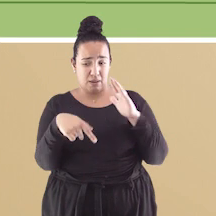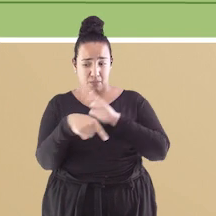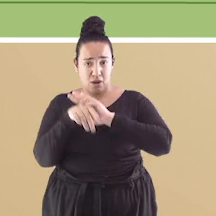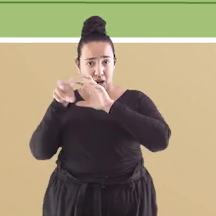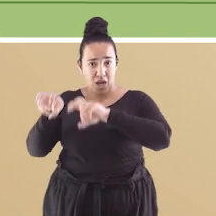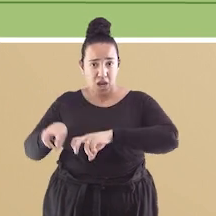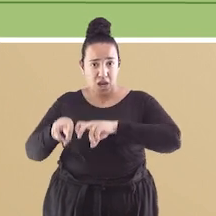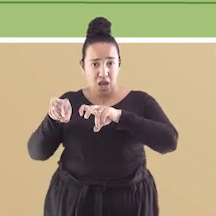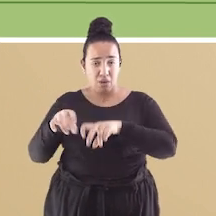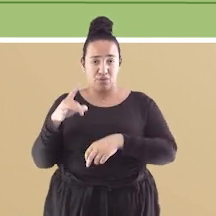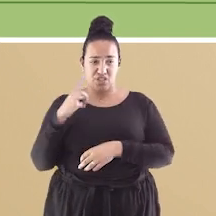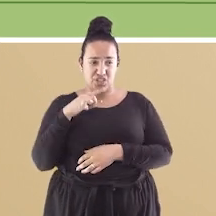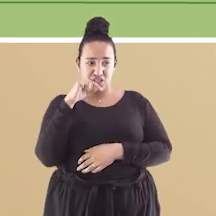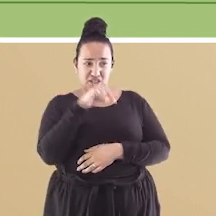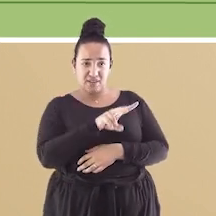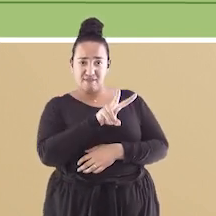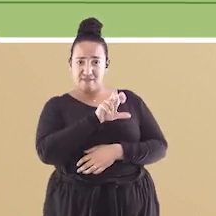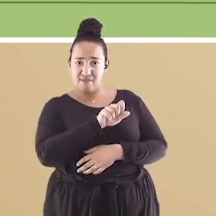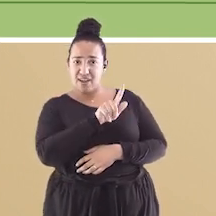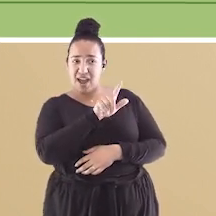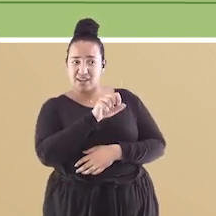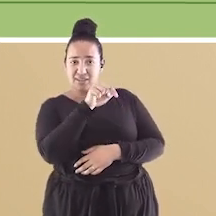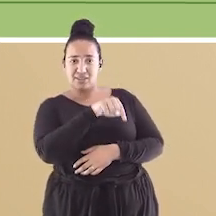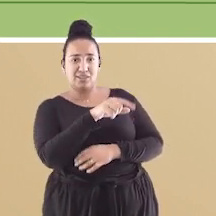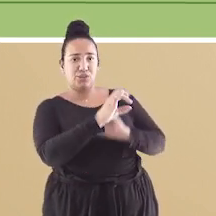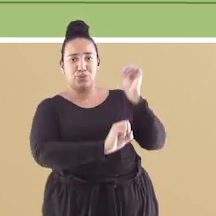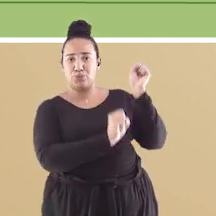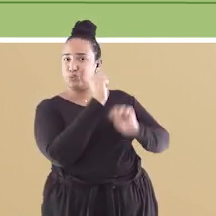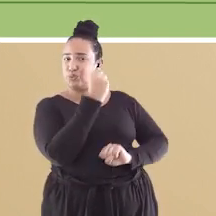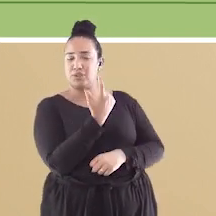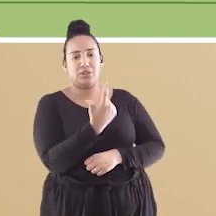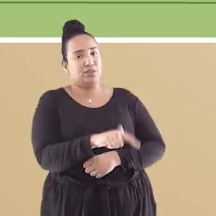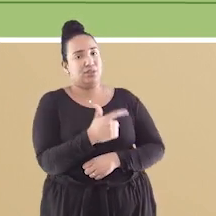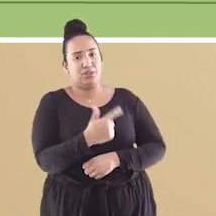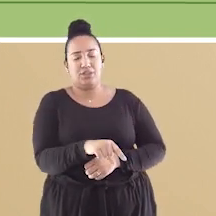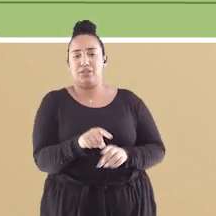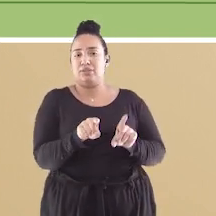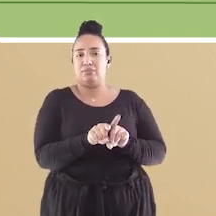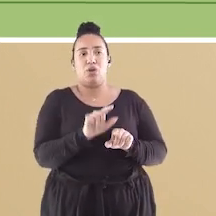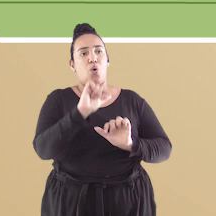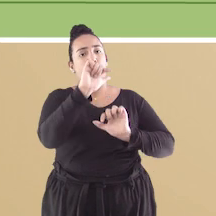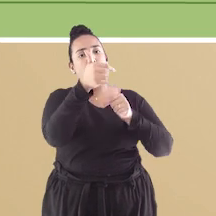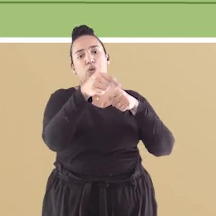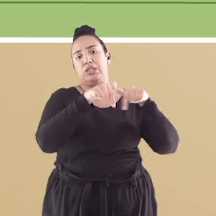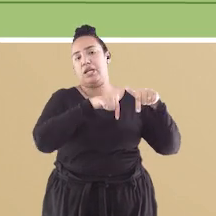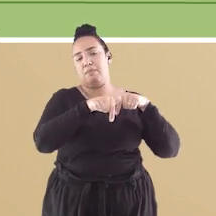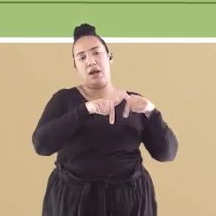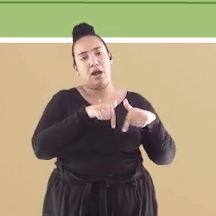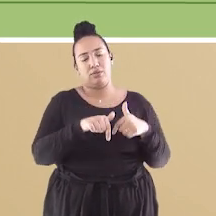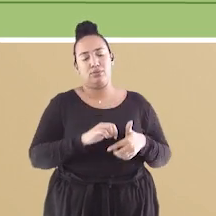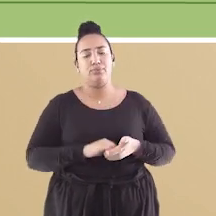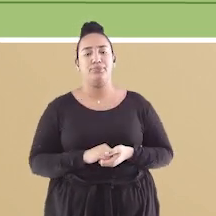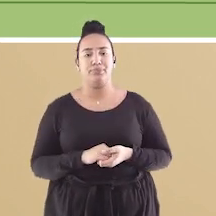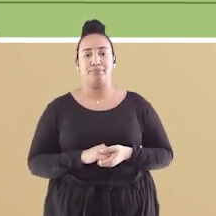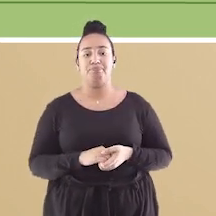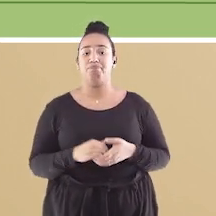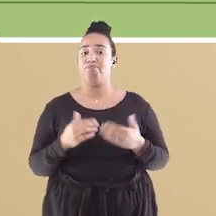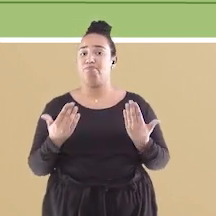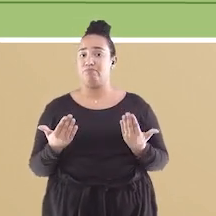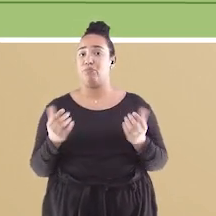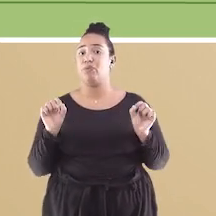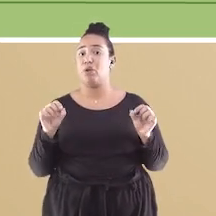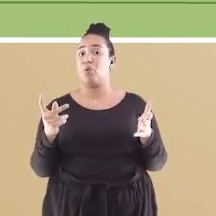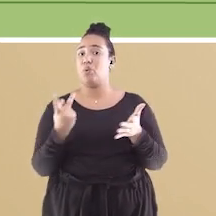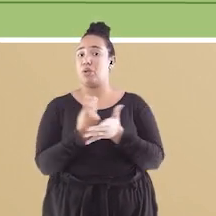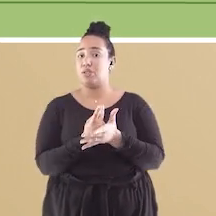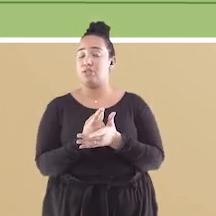campo para a cidade foi aproveitada pelas indústrias e por outras vias de trabalho formal, criando uma situação